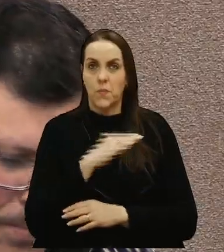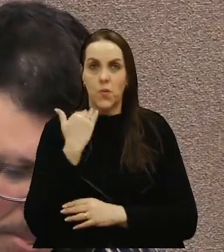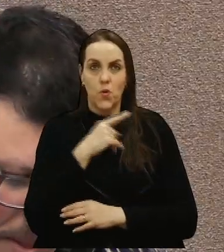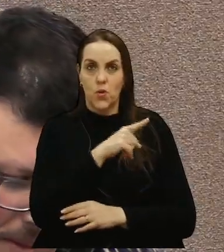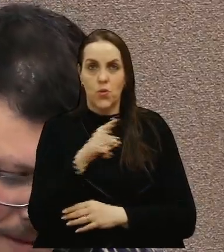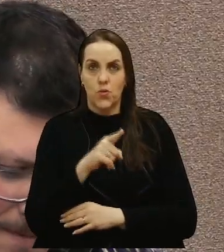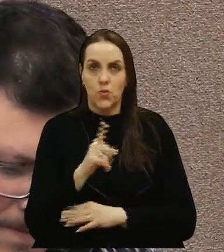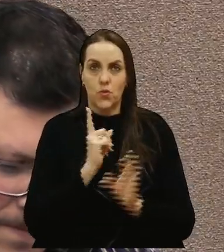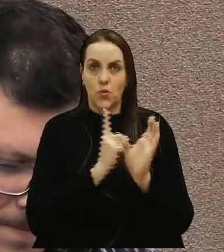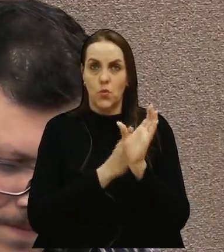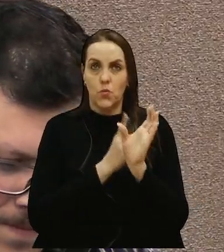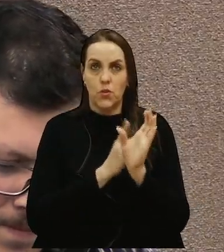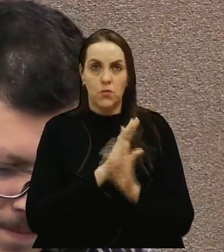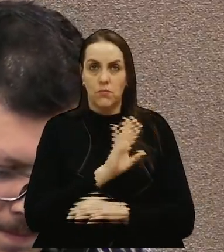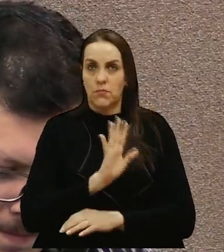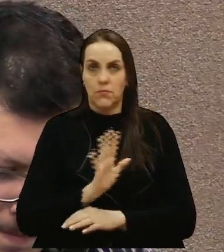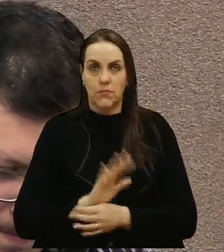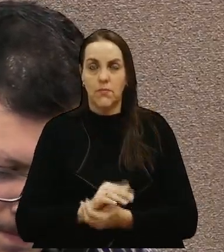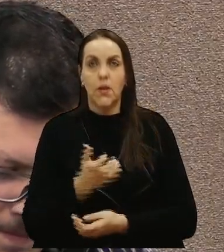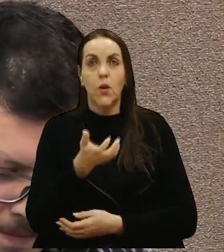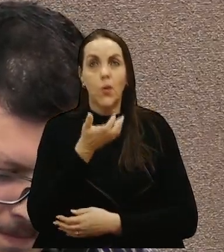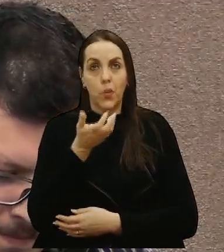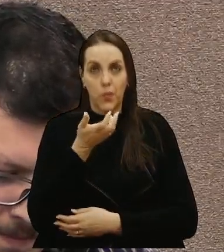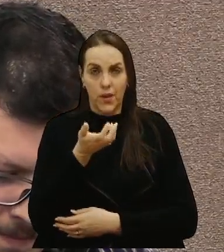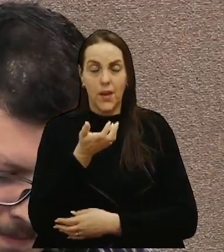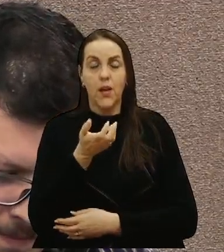morte dos comunistas. O que eu quero